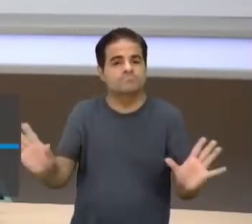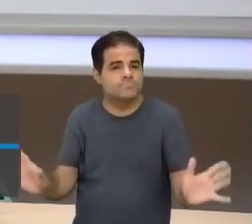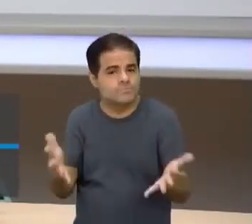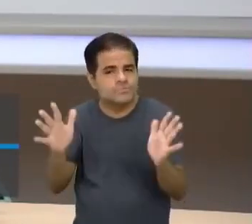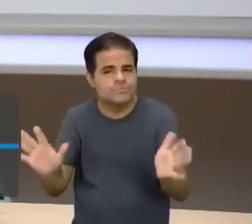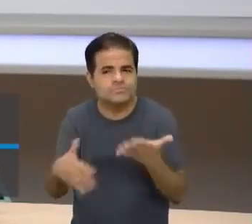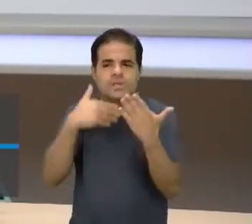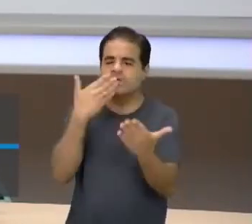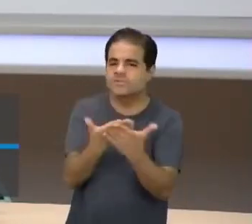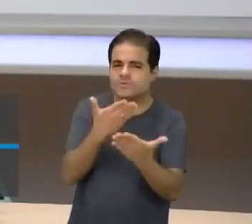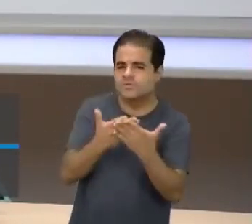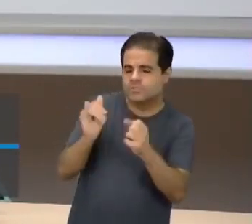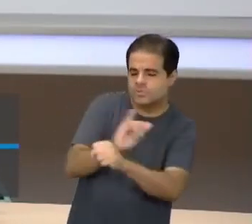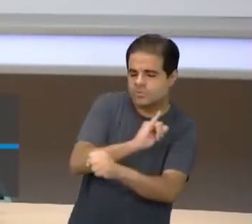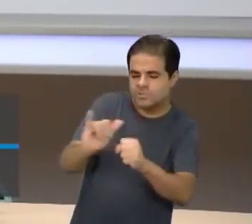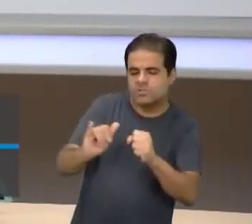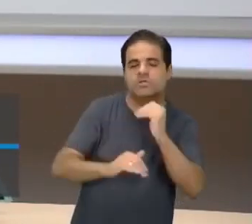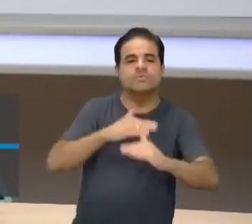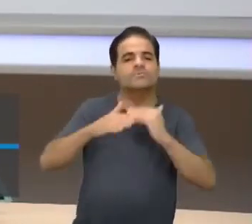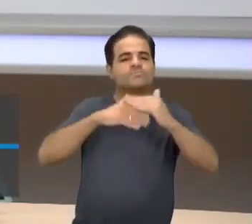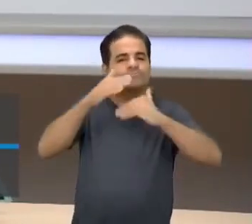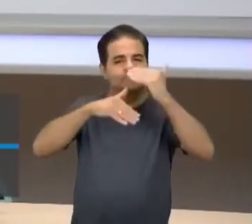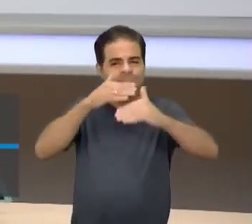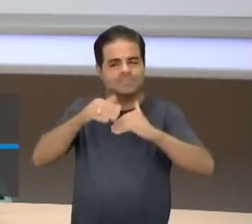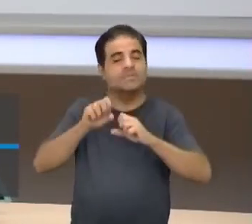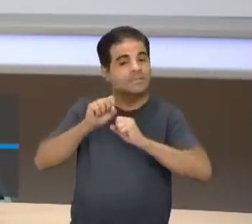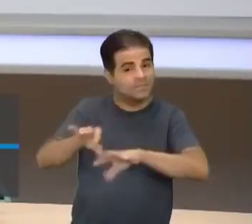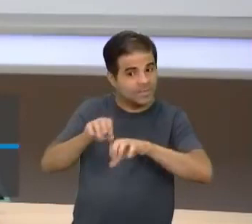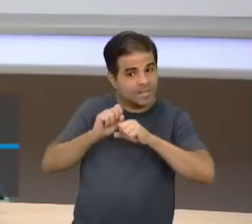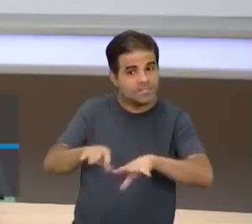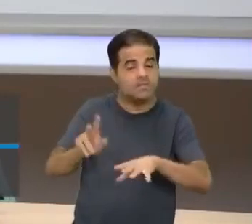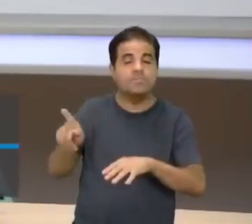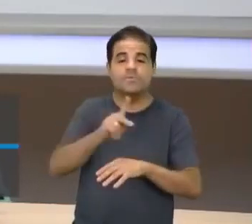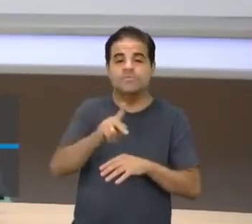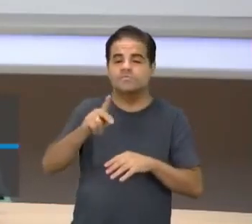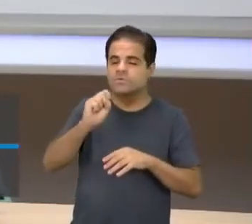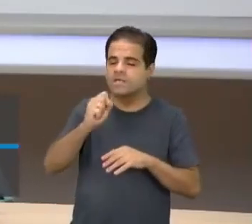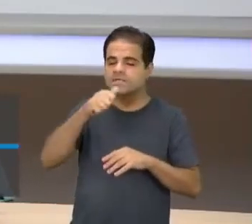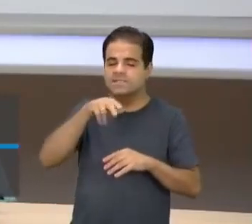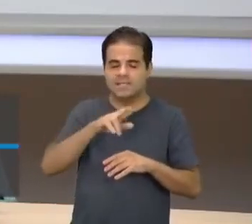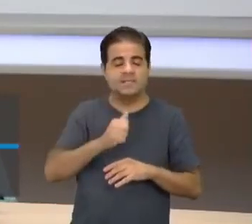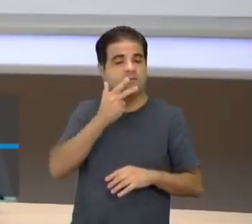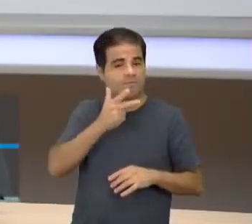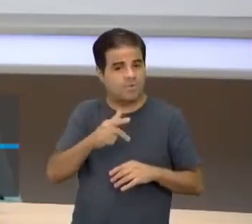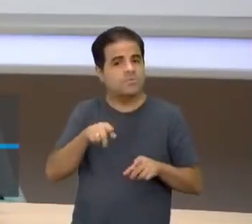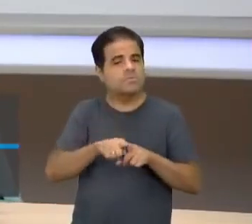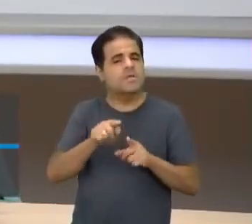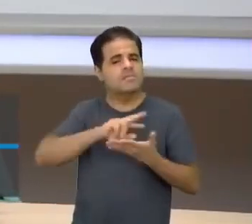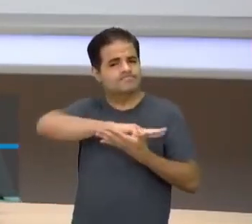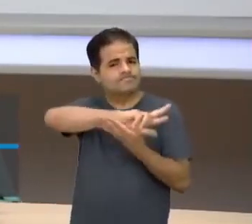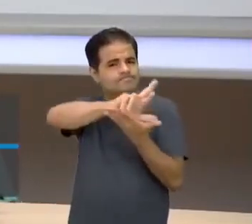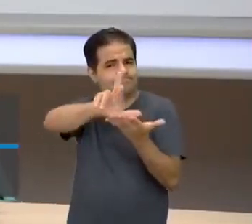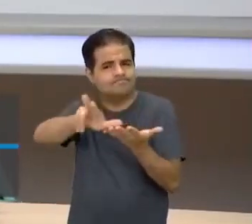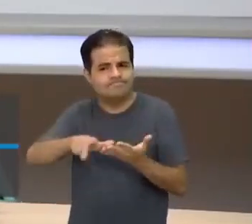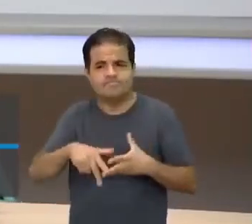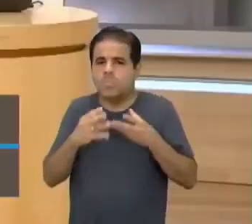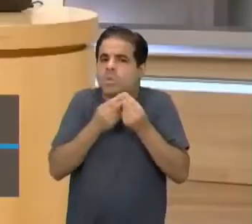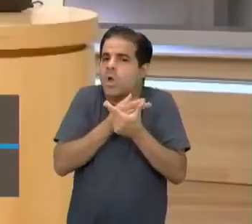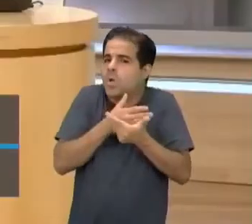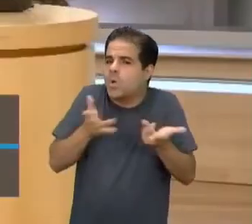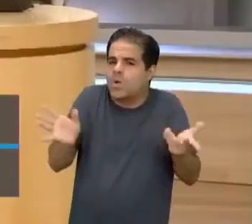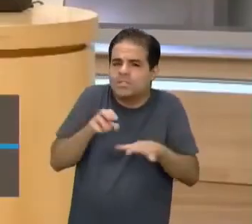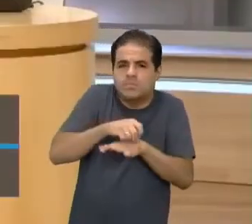os estudantes estratégias que desenvolva ele na educação, professora Sandra falou. Gente, são milhões